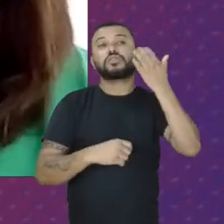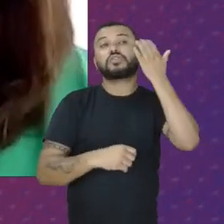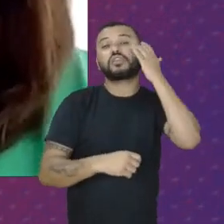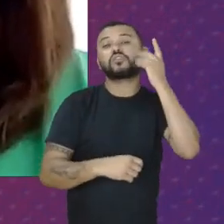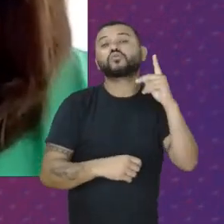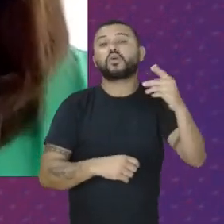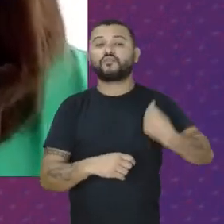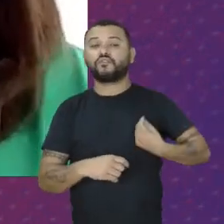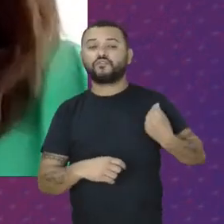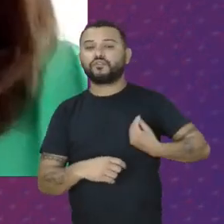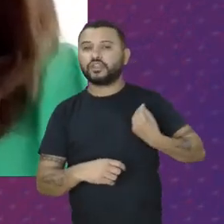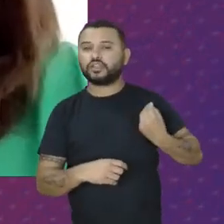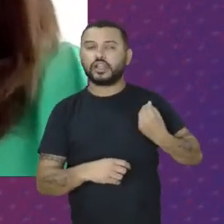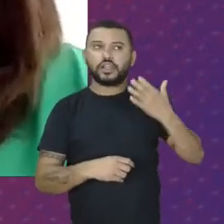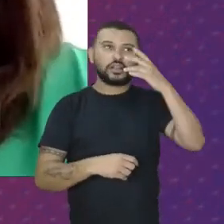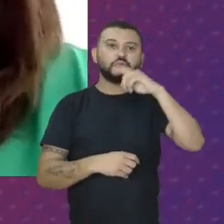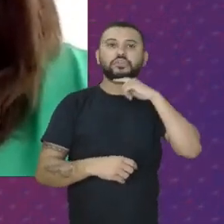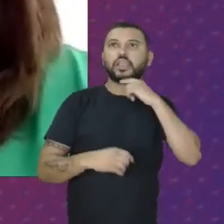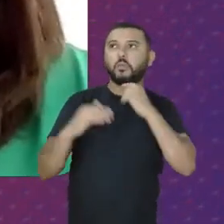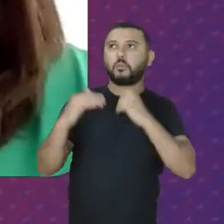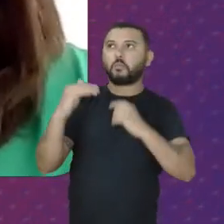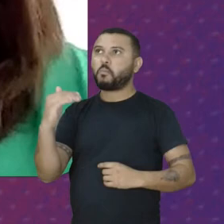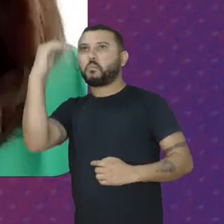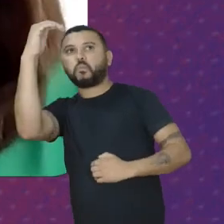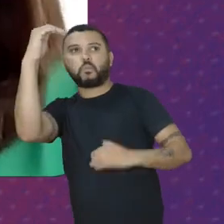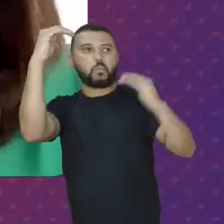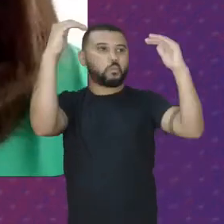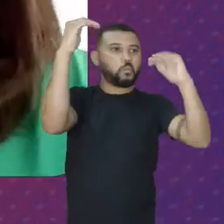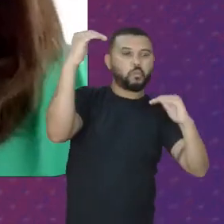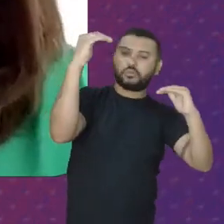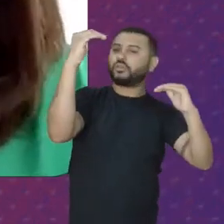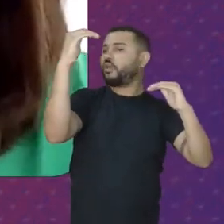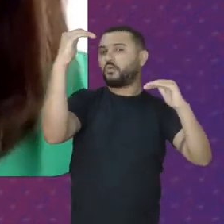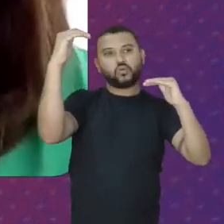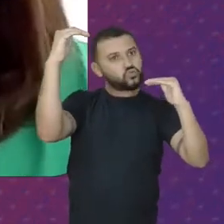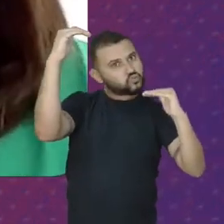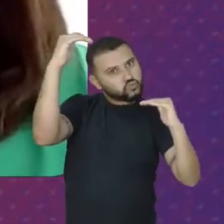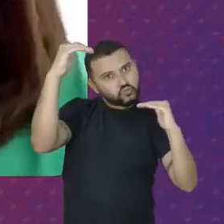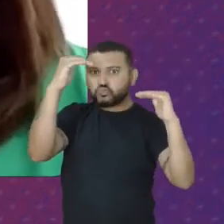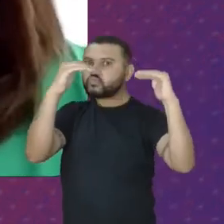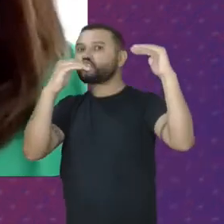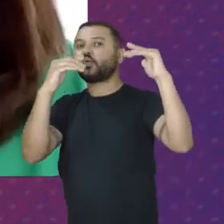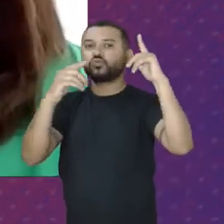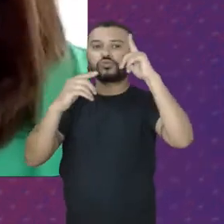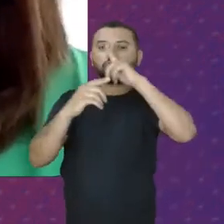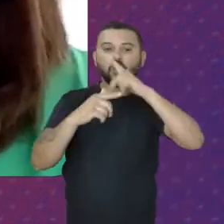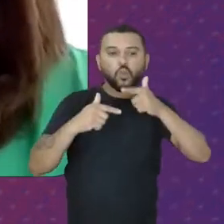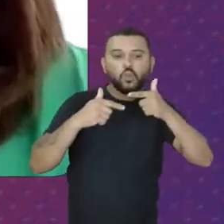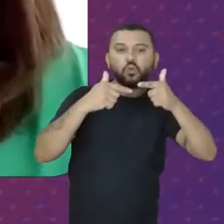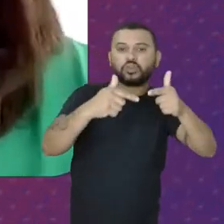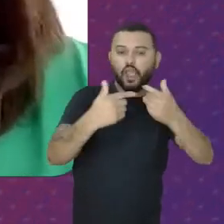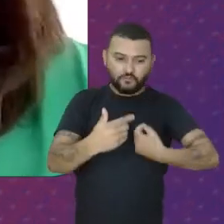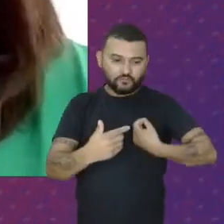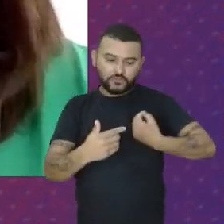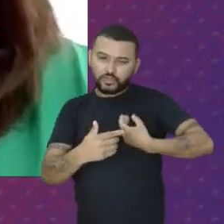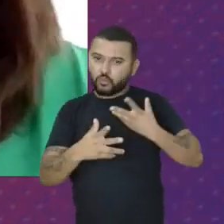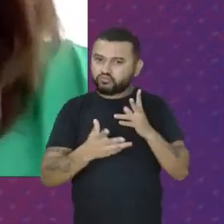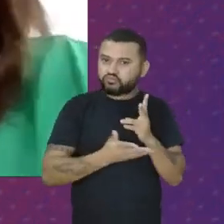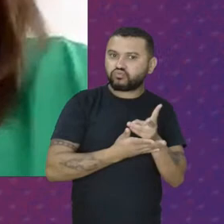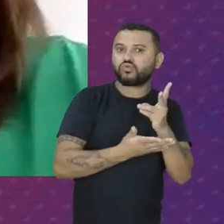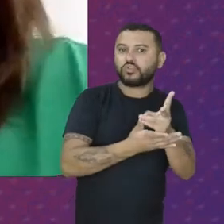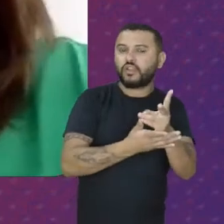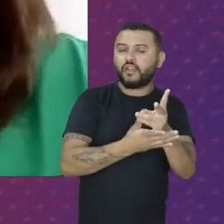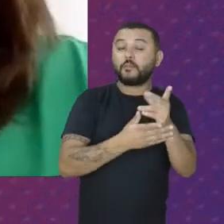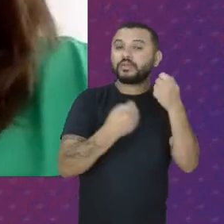entender que ninguém é maior nem menor do que ninguém. Vai em frente, vai lutar, vai viver e vai